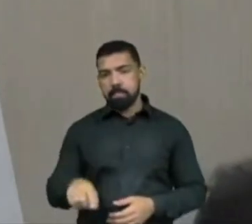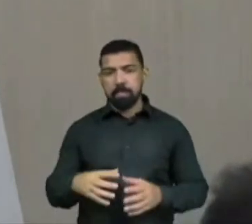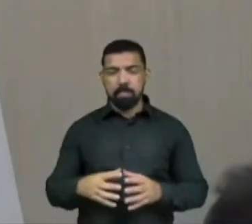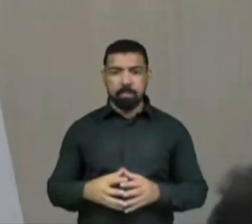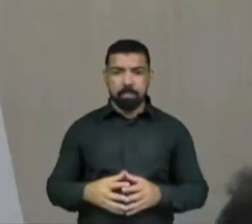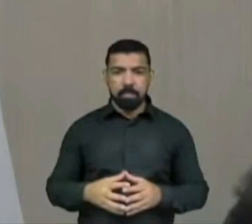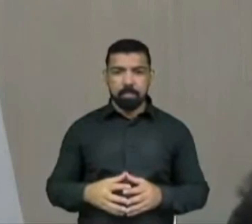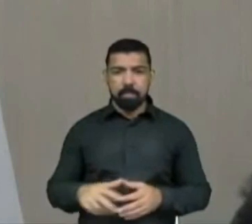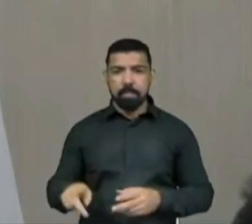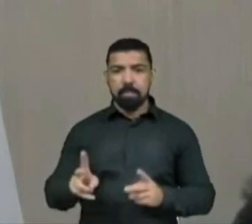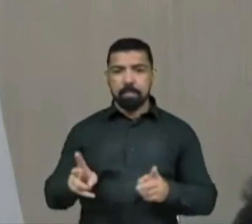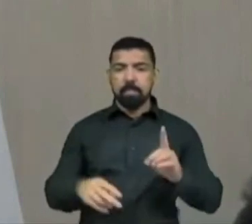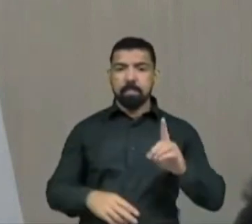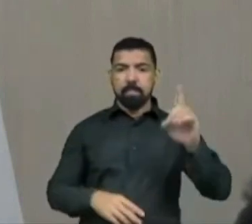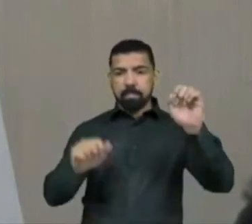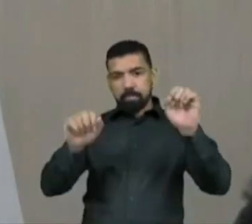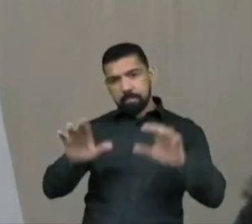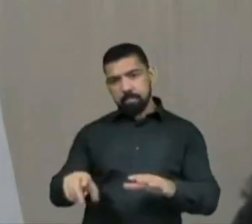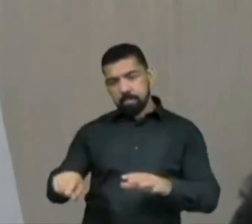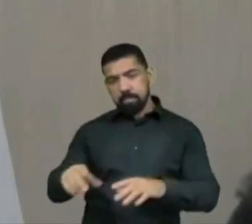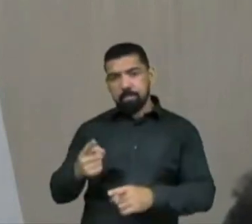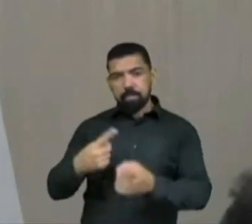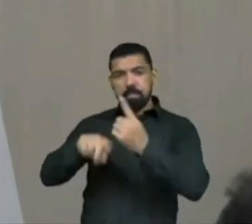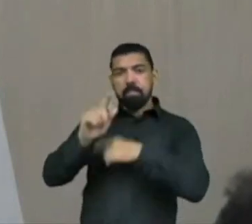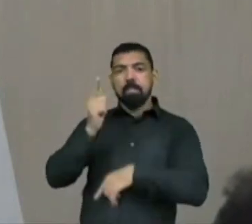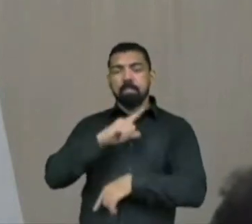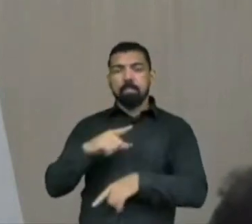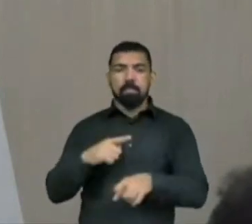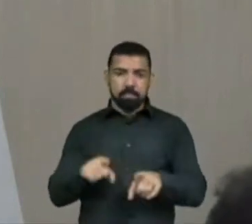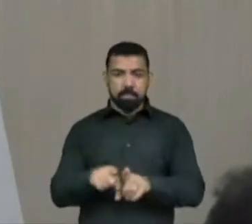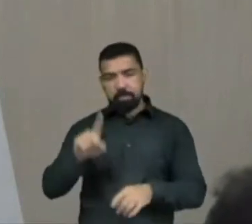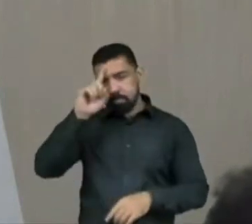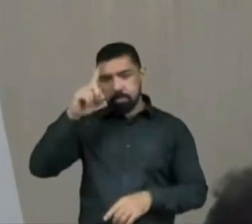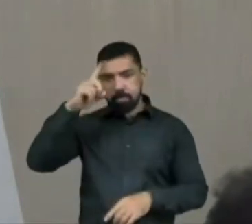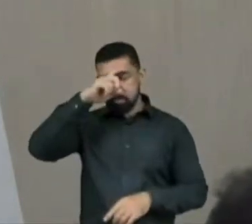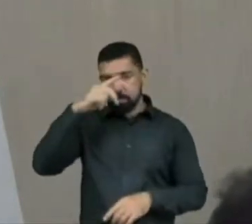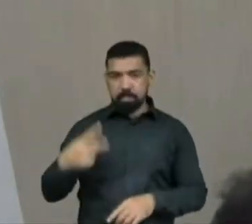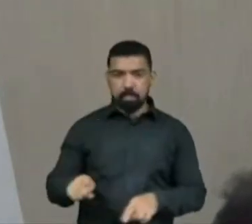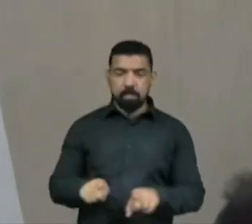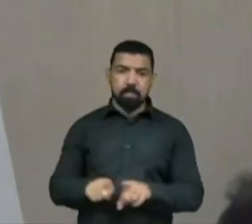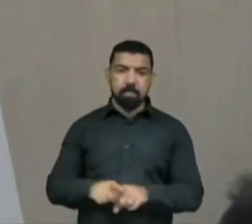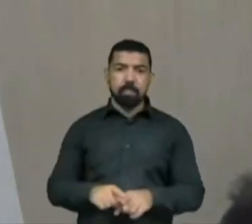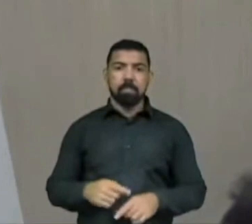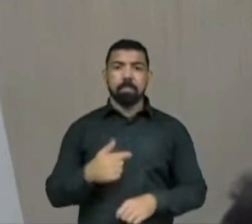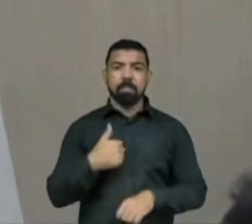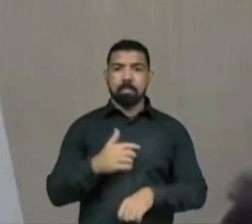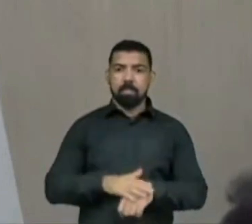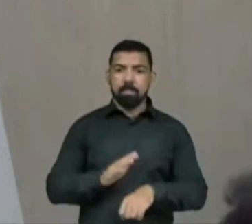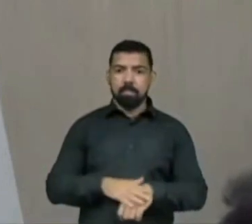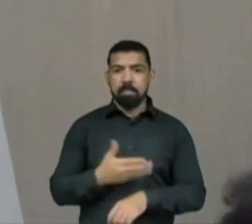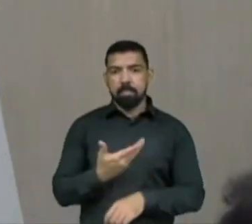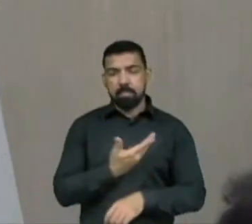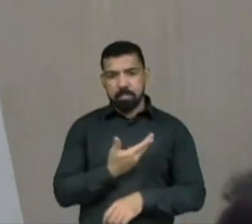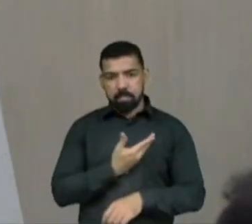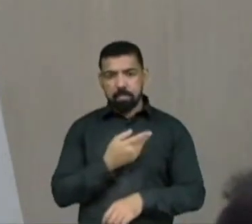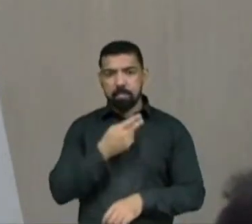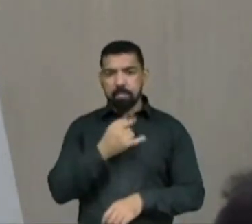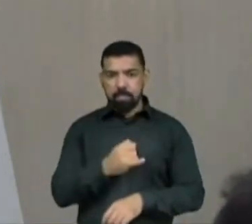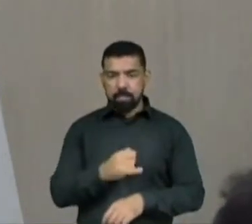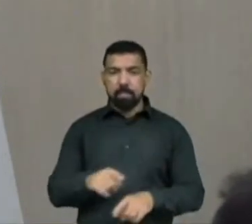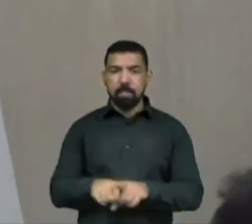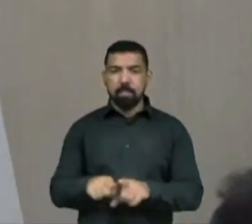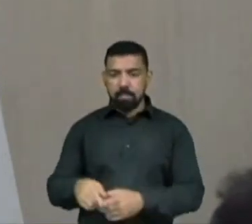deu a ele a graça da superação. Aqueles dias difíceis, passei a ser amigo, ser pai,